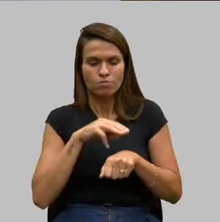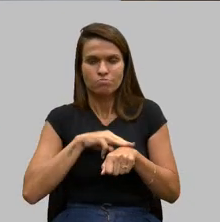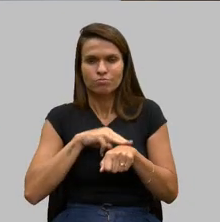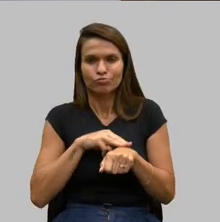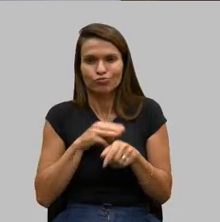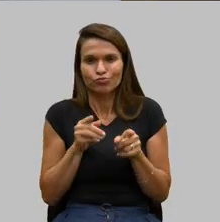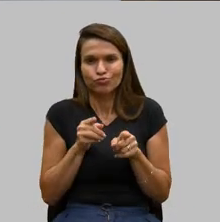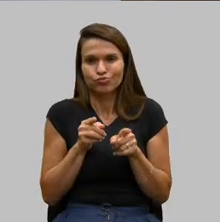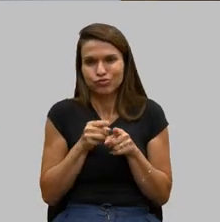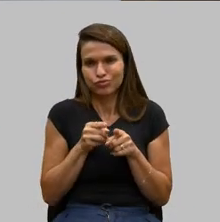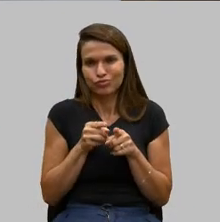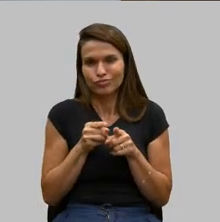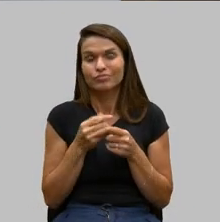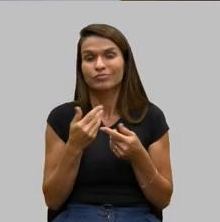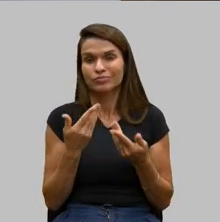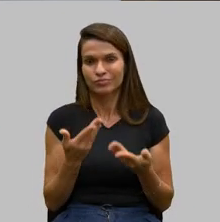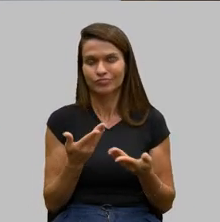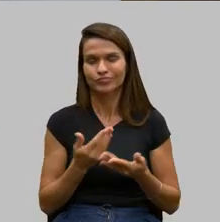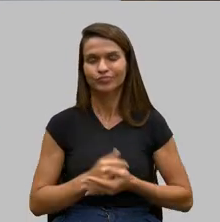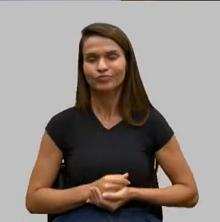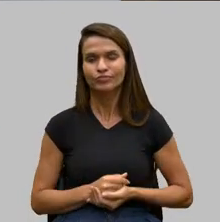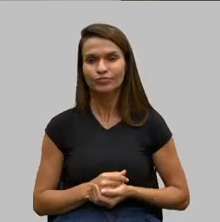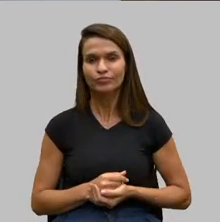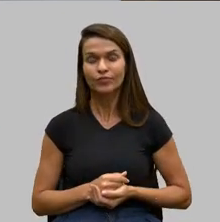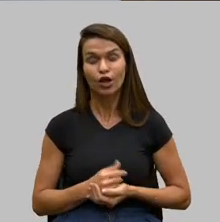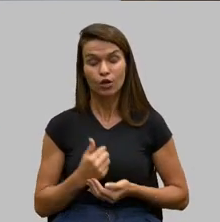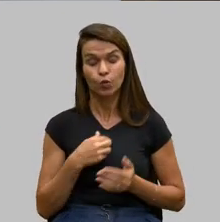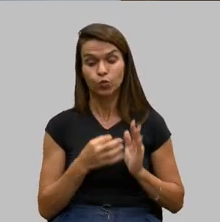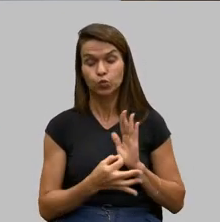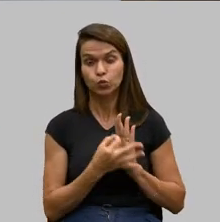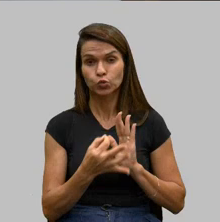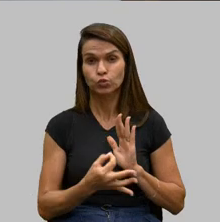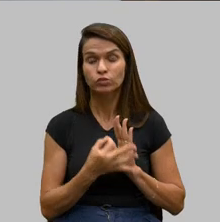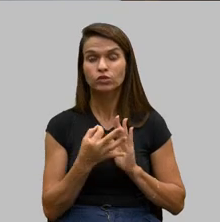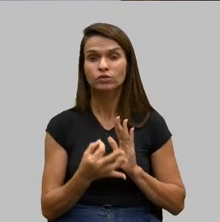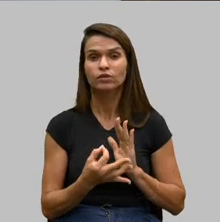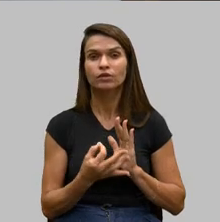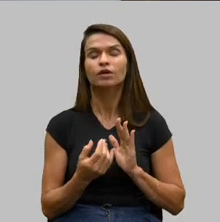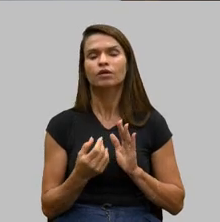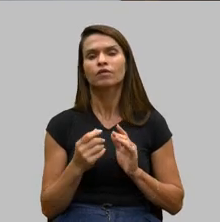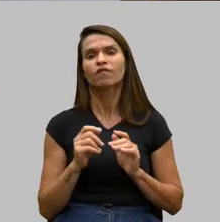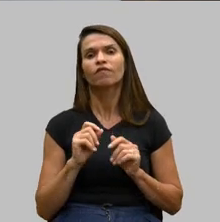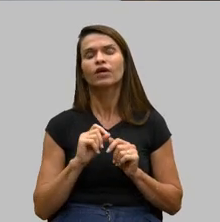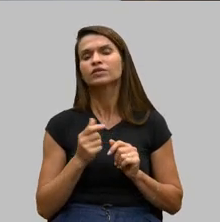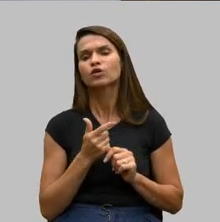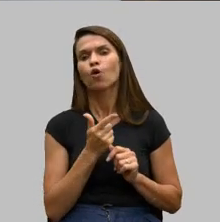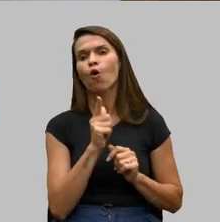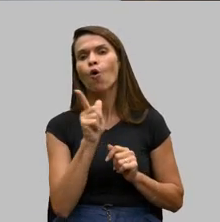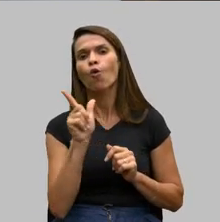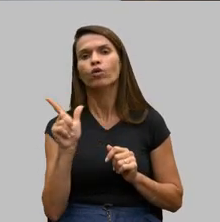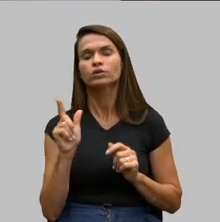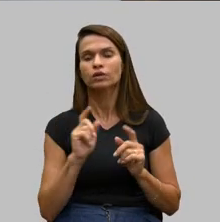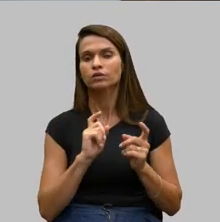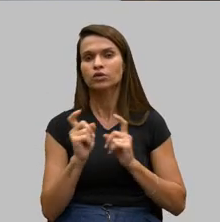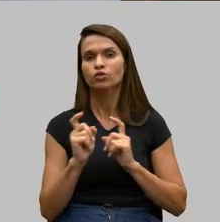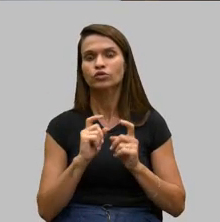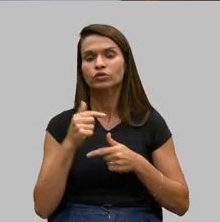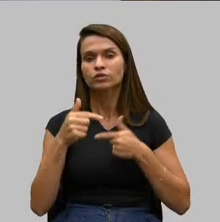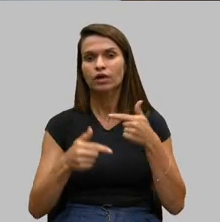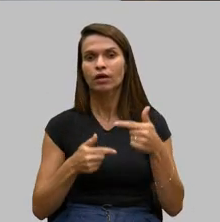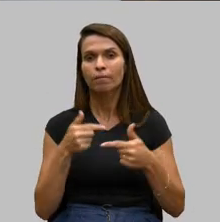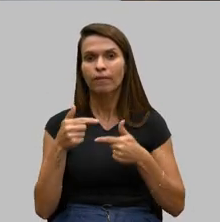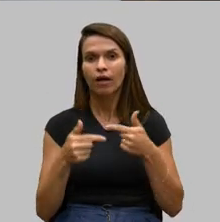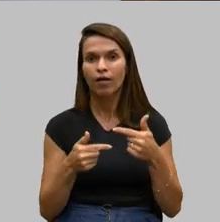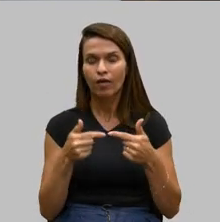que a gente e assim tô sugerindo isso que a gente faça outras eh reuniões e trabalho esse tema